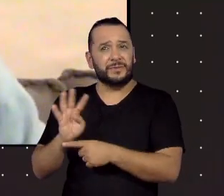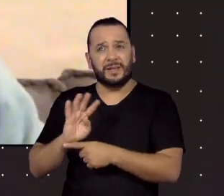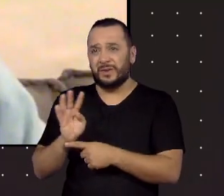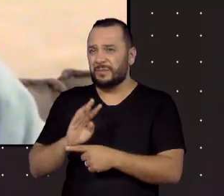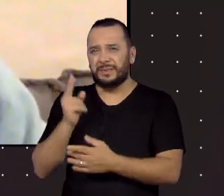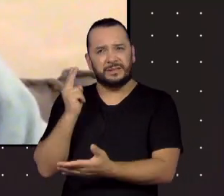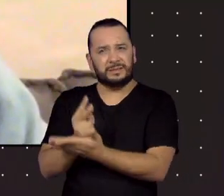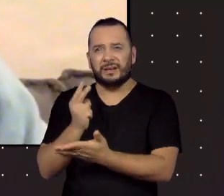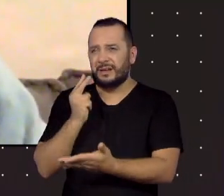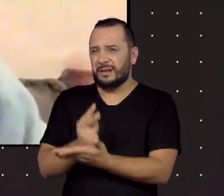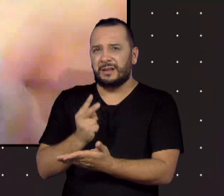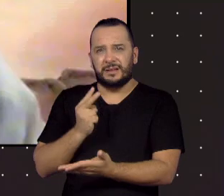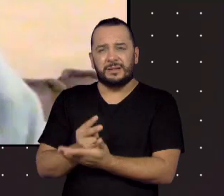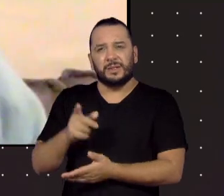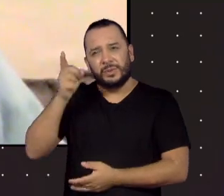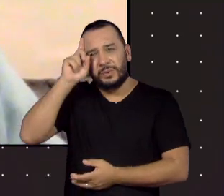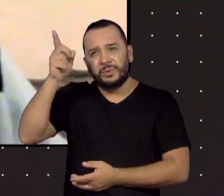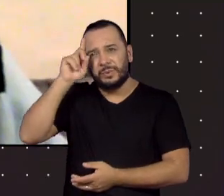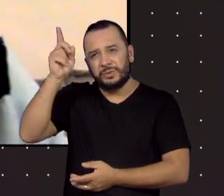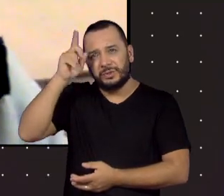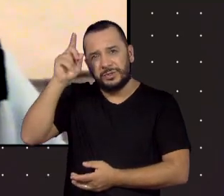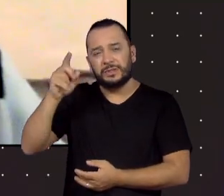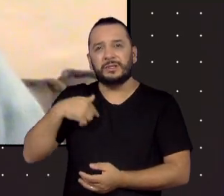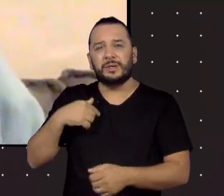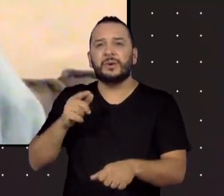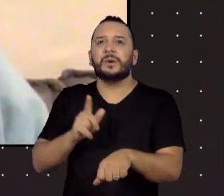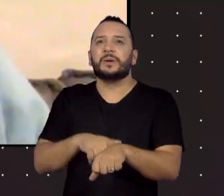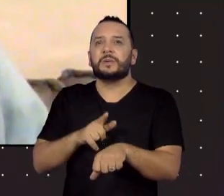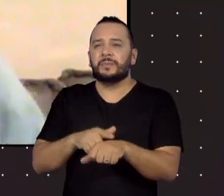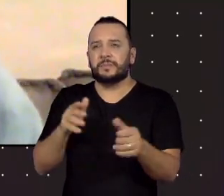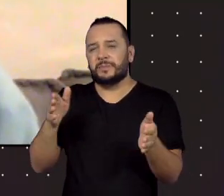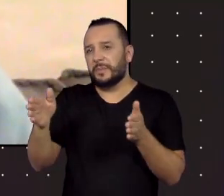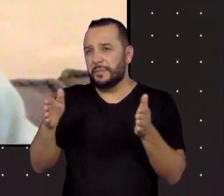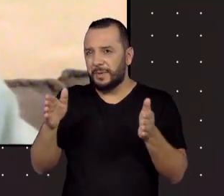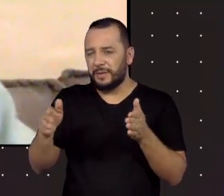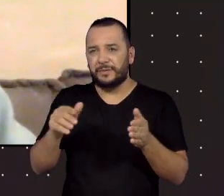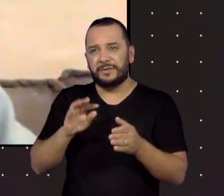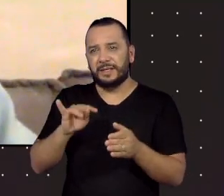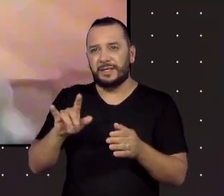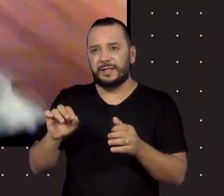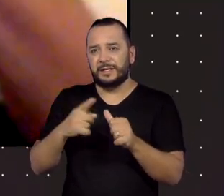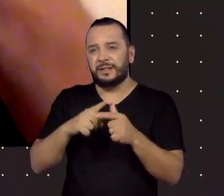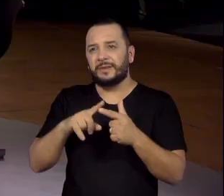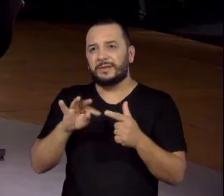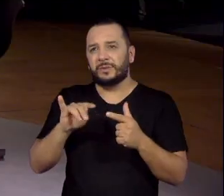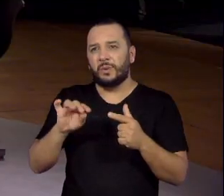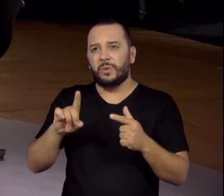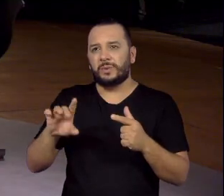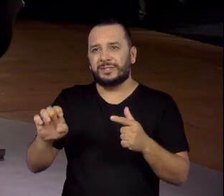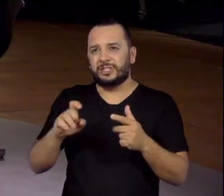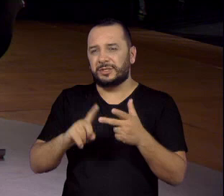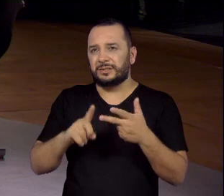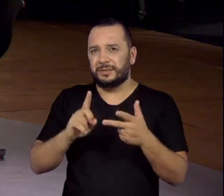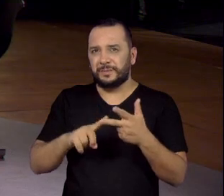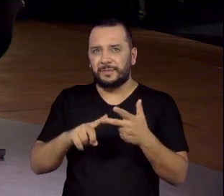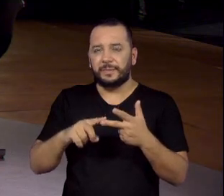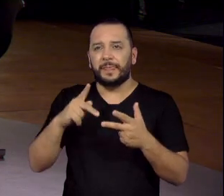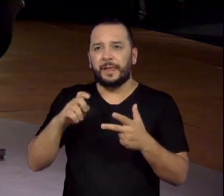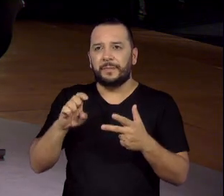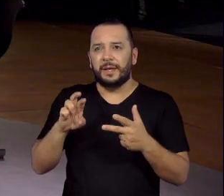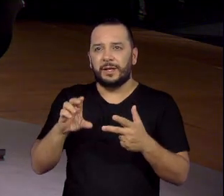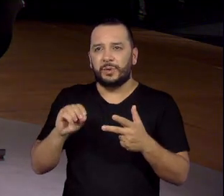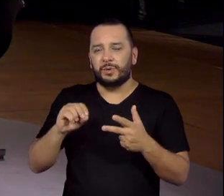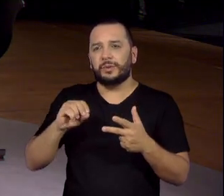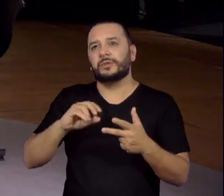Roma. Entende? Foi o momento de Fellini, foi o momento de Antonioni, foi o momento de Visconti, foi o momento do Pietro Germi,